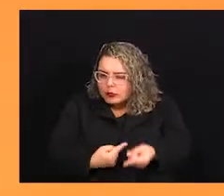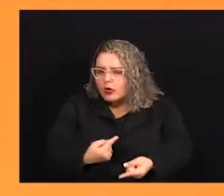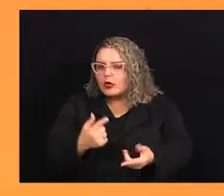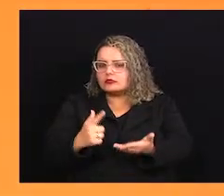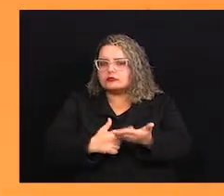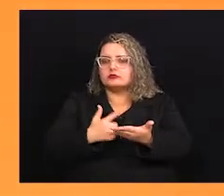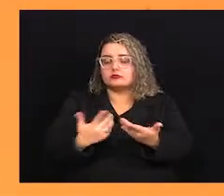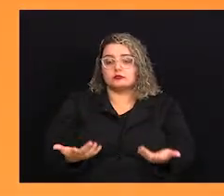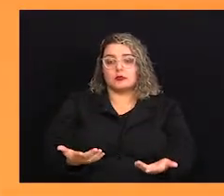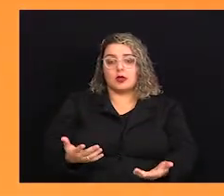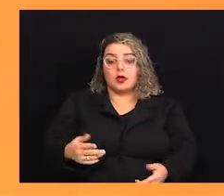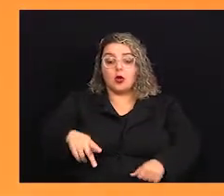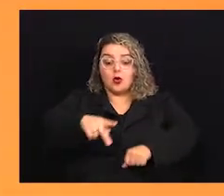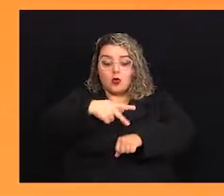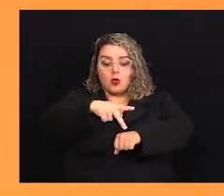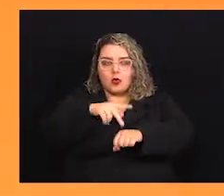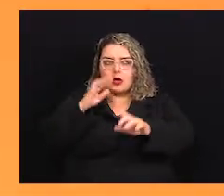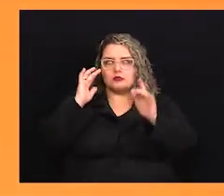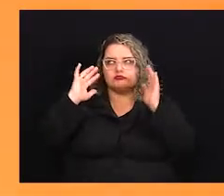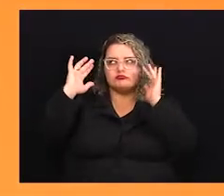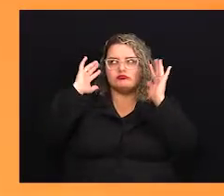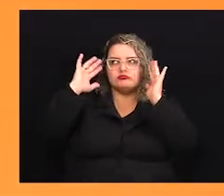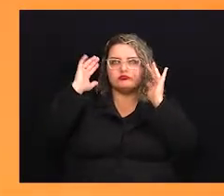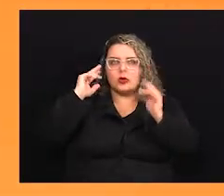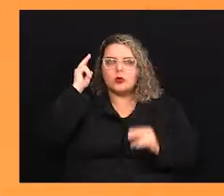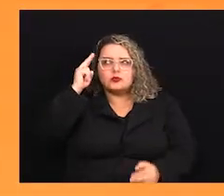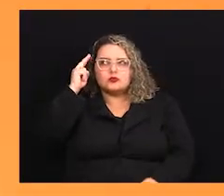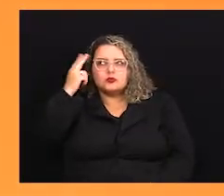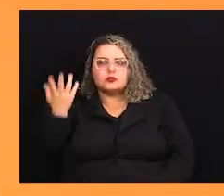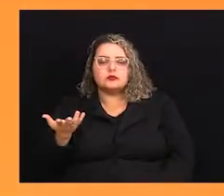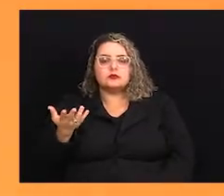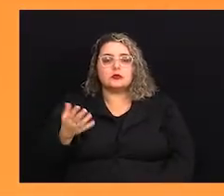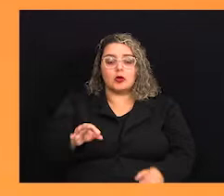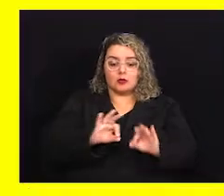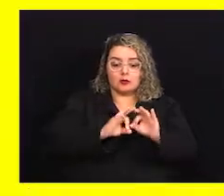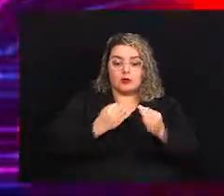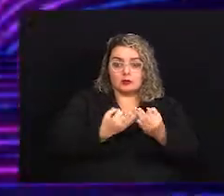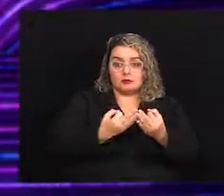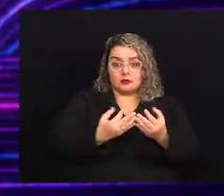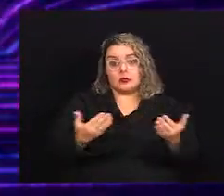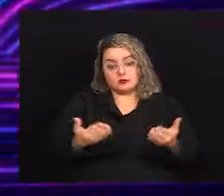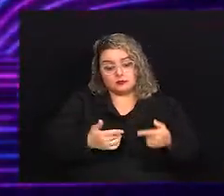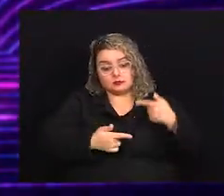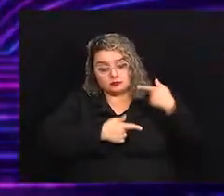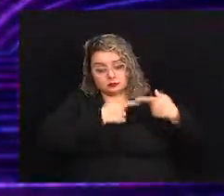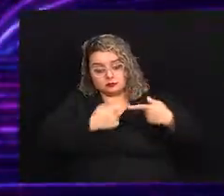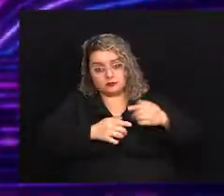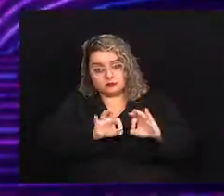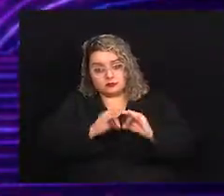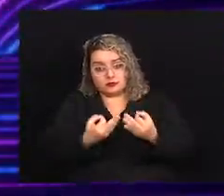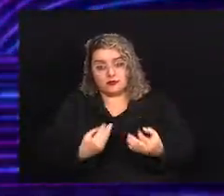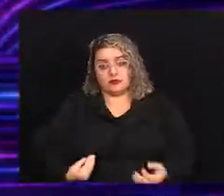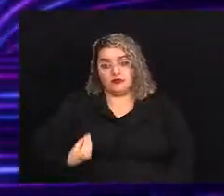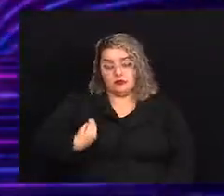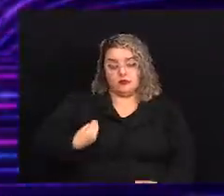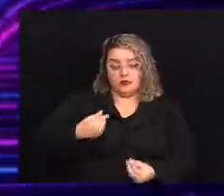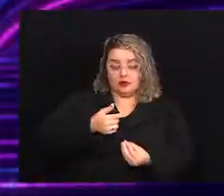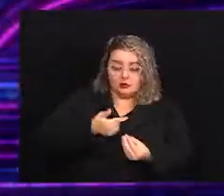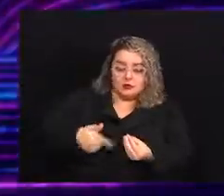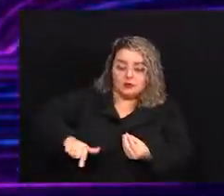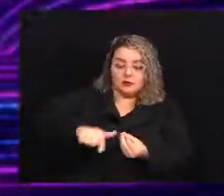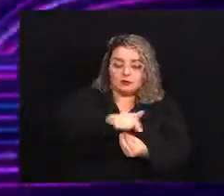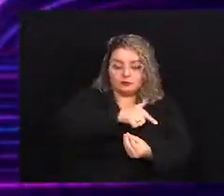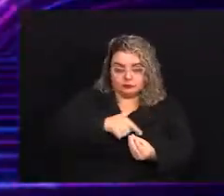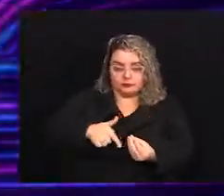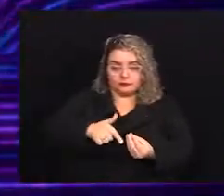espaço, é um país imaginário onde vive uma família, e agora uma segunda geração dessa família, eles vivem numa ilha, e a